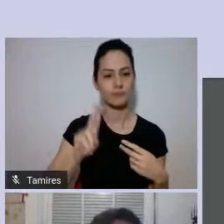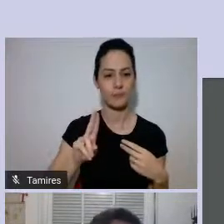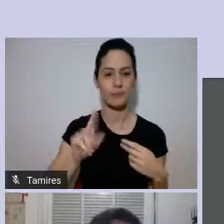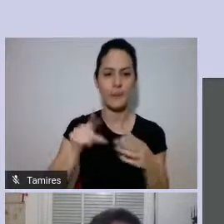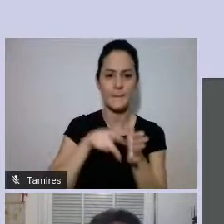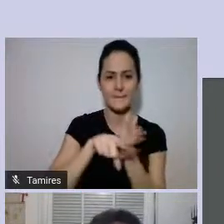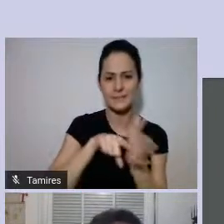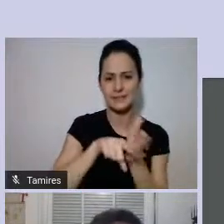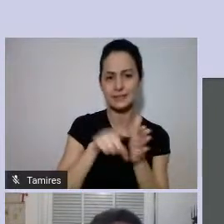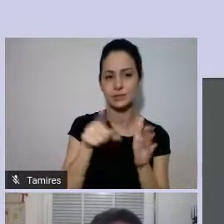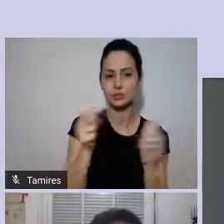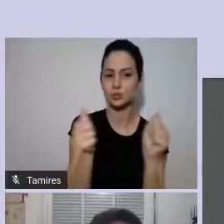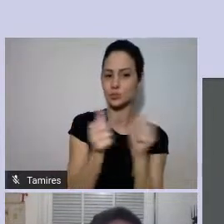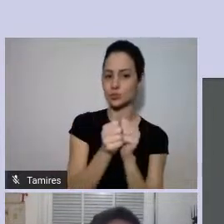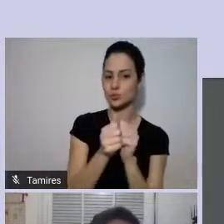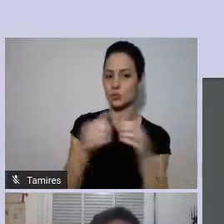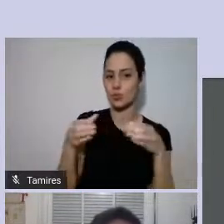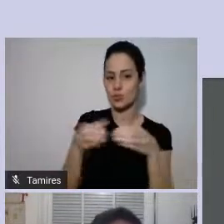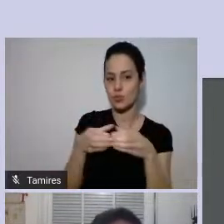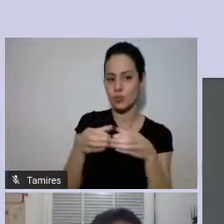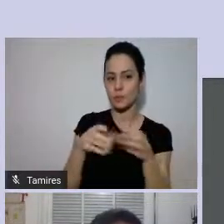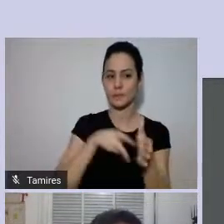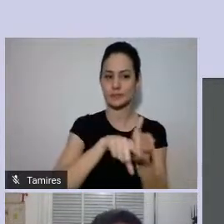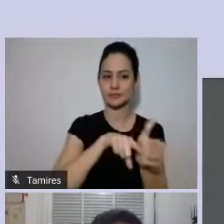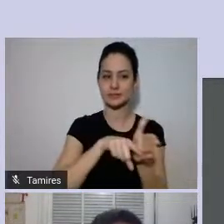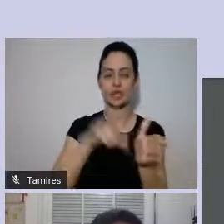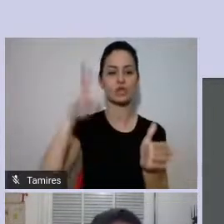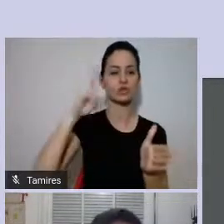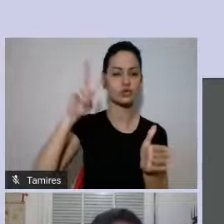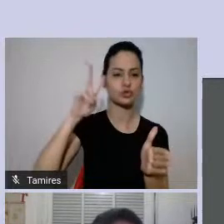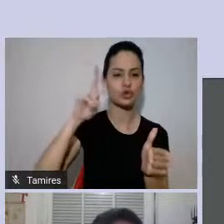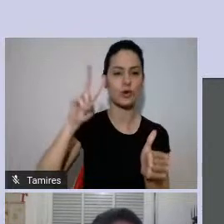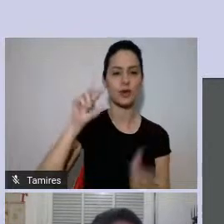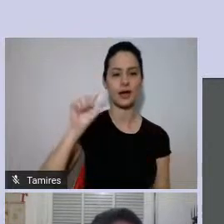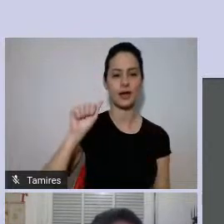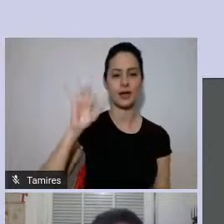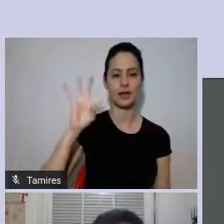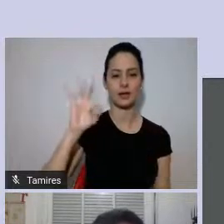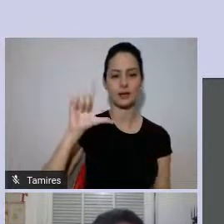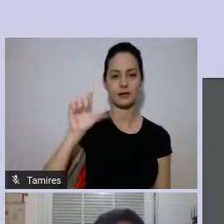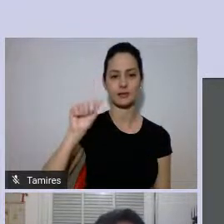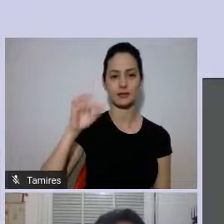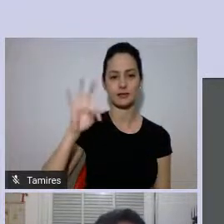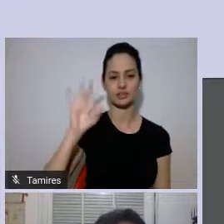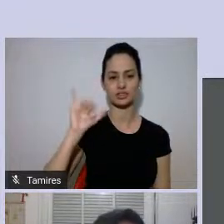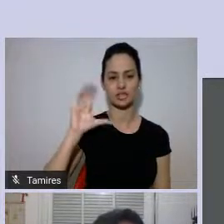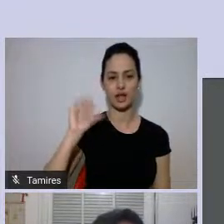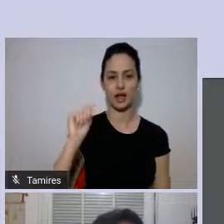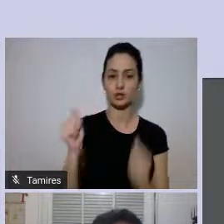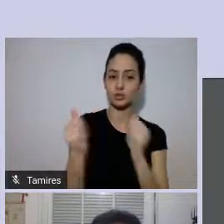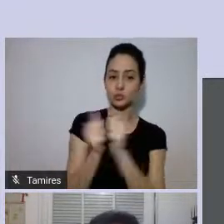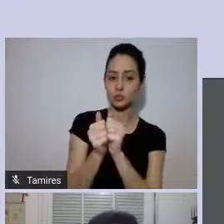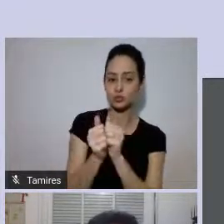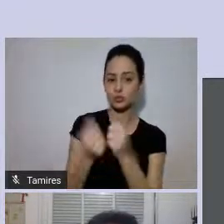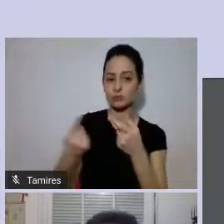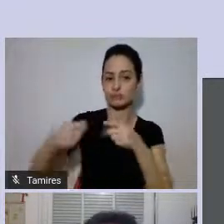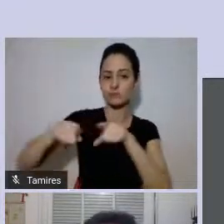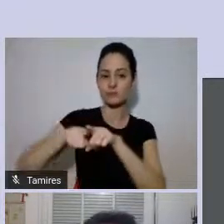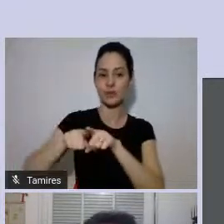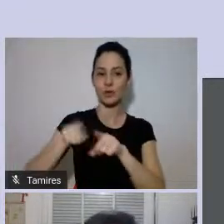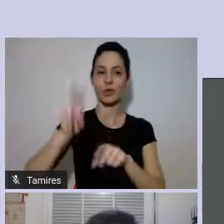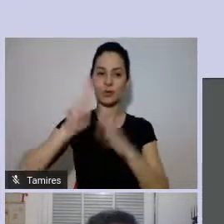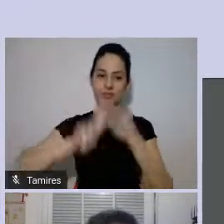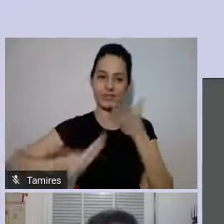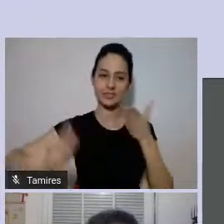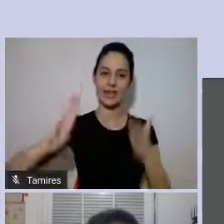pesquisa junto com um grupo de pesquisa de História Atlântica da Universidade Nacional de La Plata, onde eu tenho como colega e